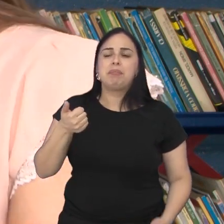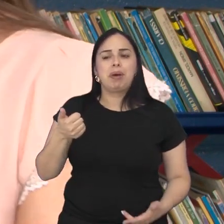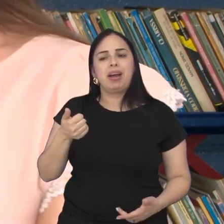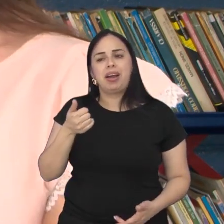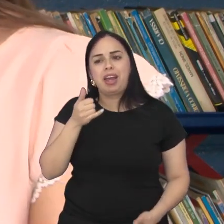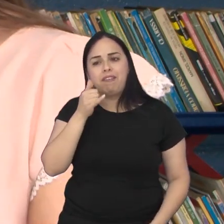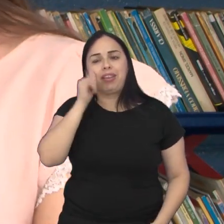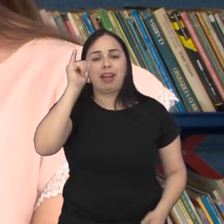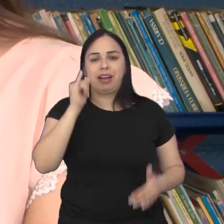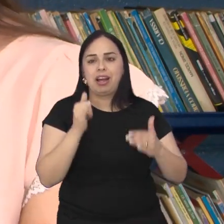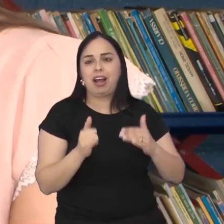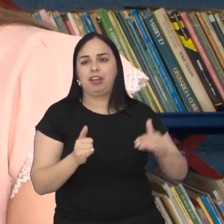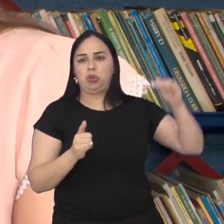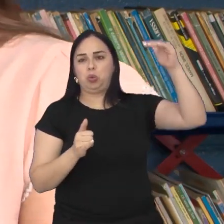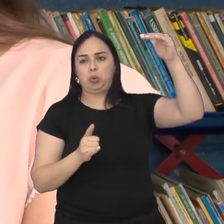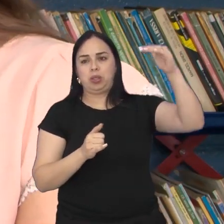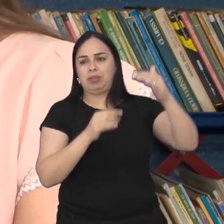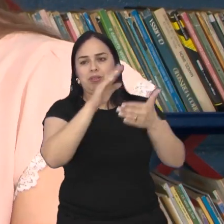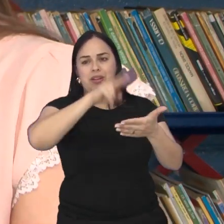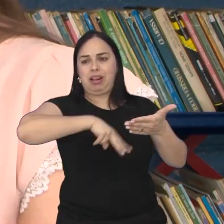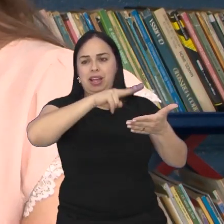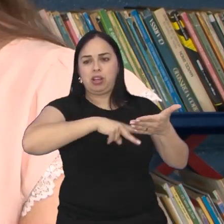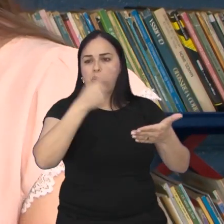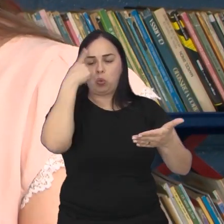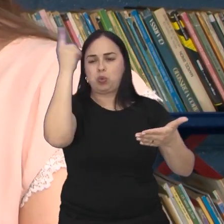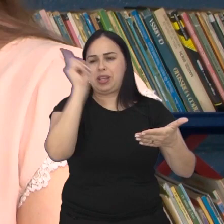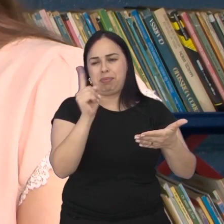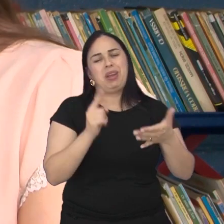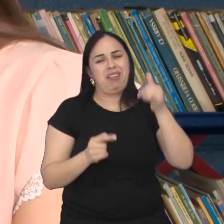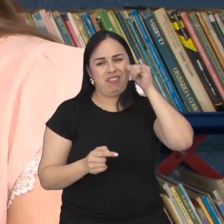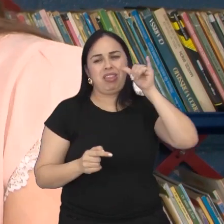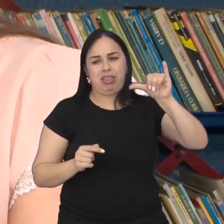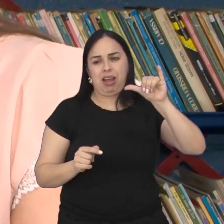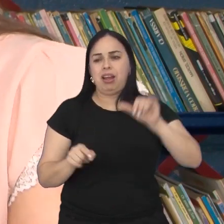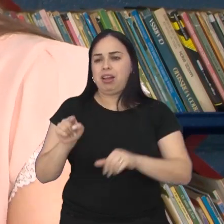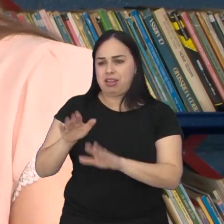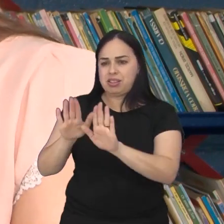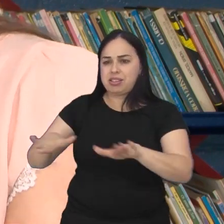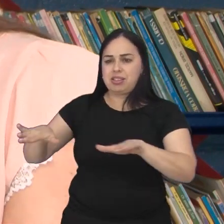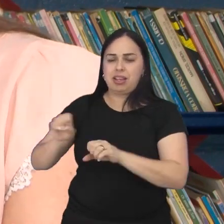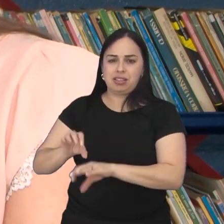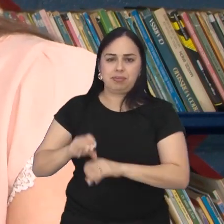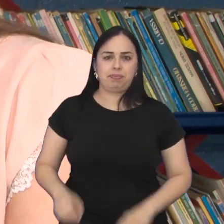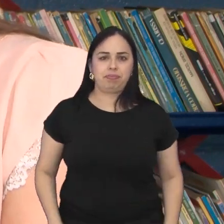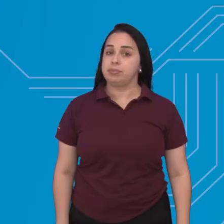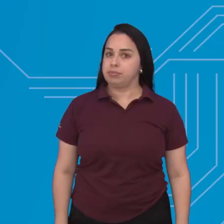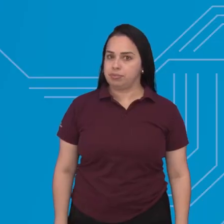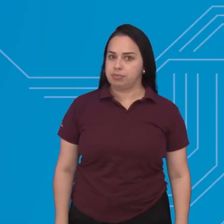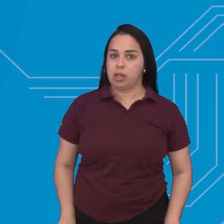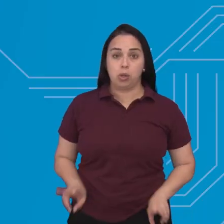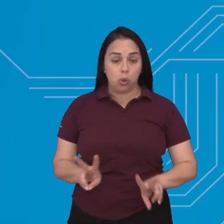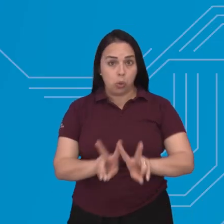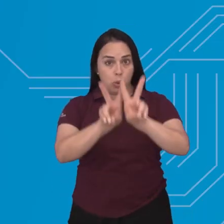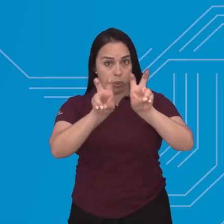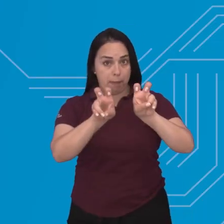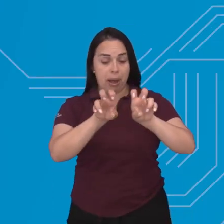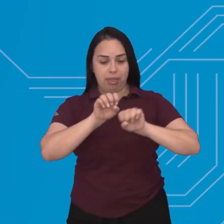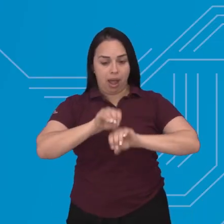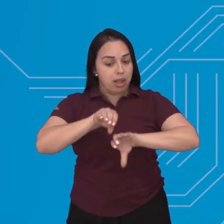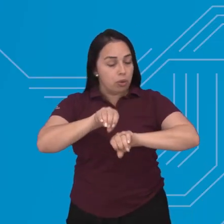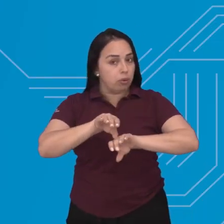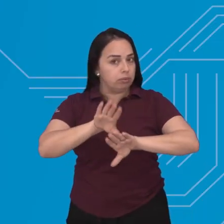Então, para a gente não ter adultos analfabetos ou que sejam dependentes ou que não possam fazer suas próprias escolhas. Ainda no tema